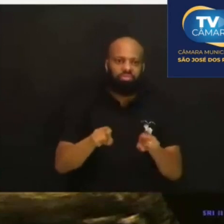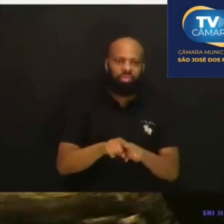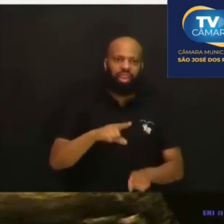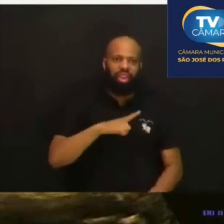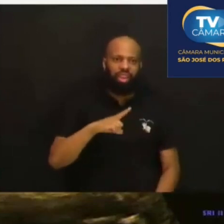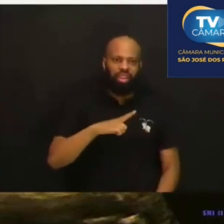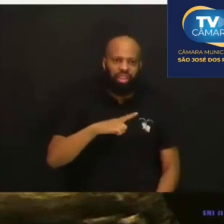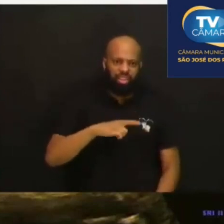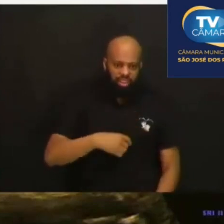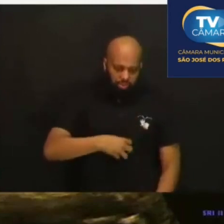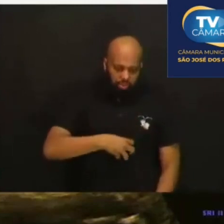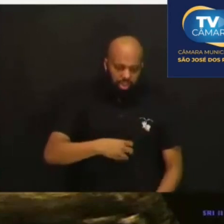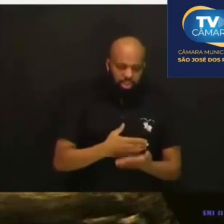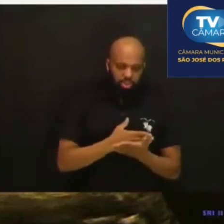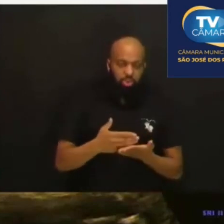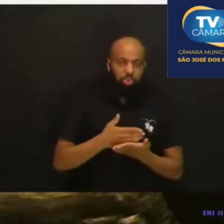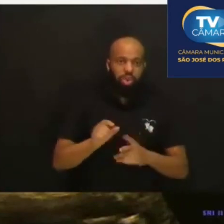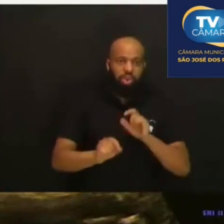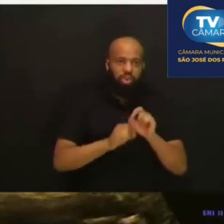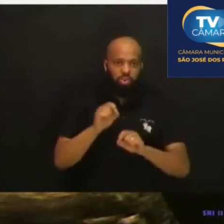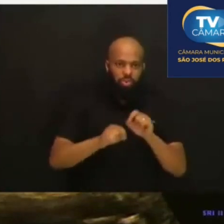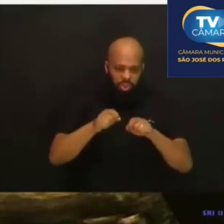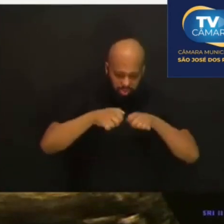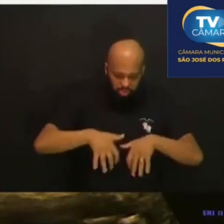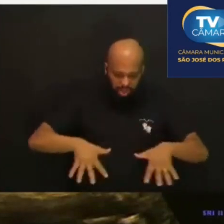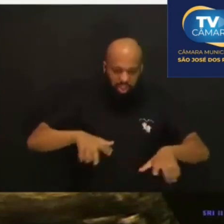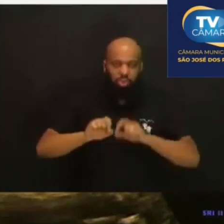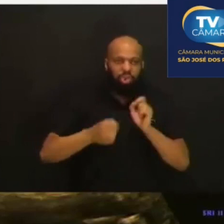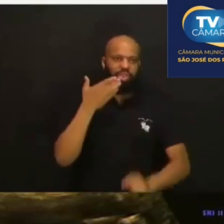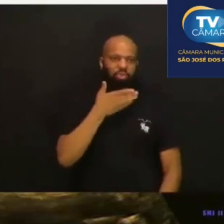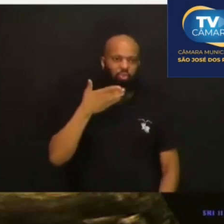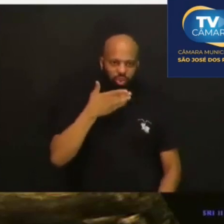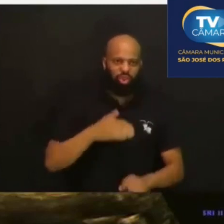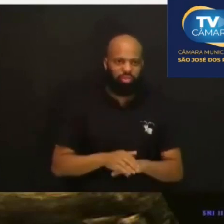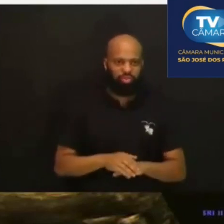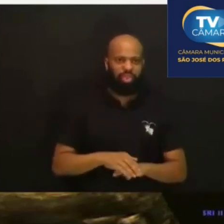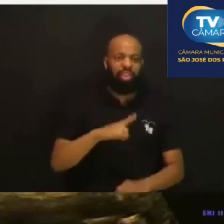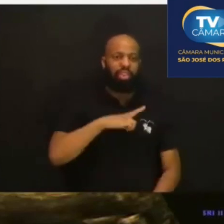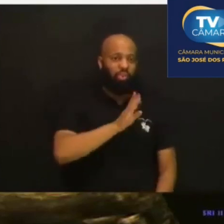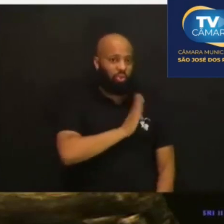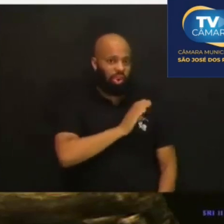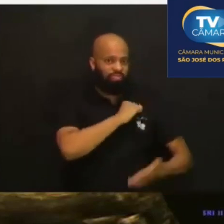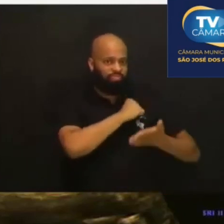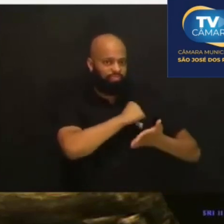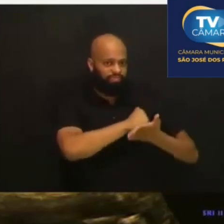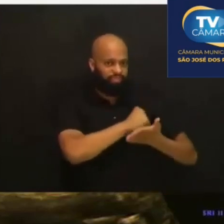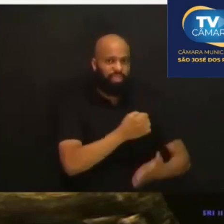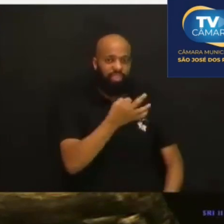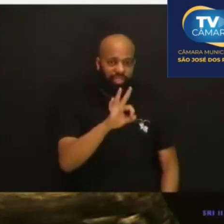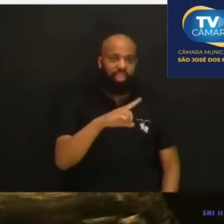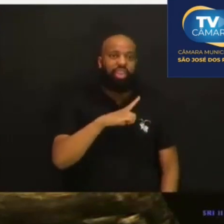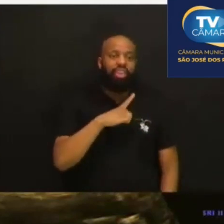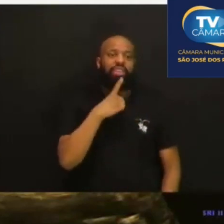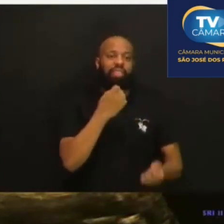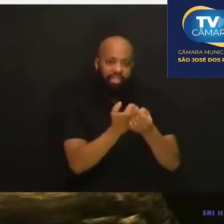secretar insulina. Vamos revisar. Nós temos coração batendo, certo? Vasos